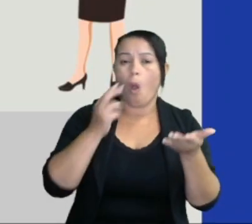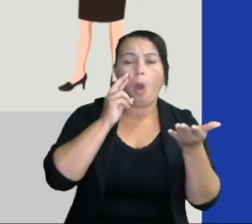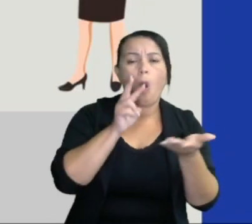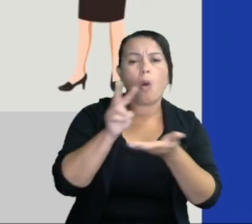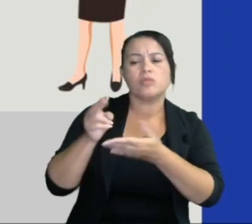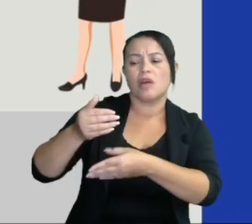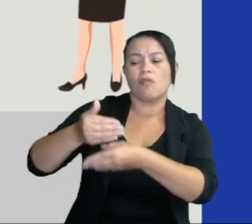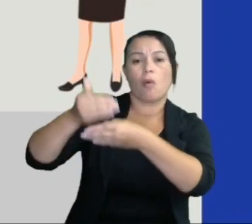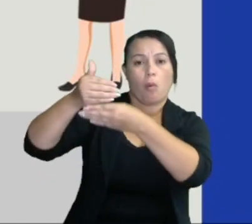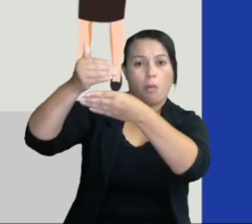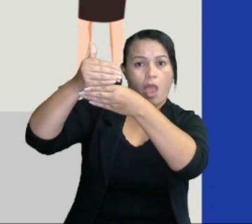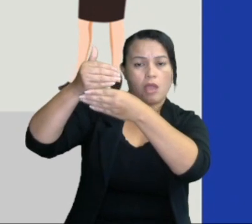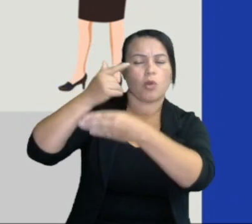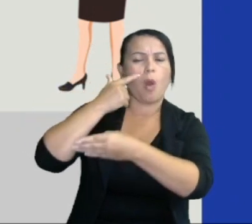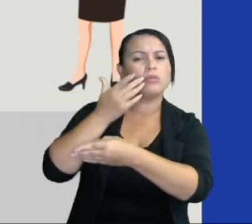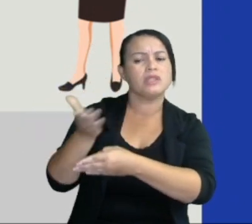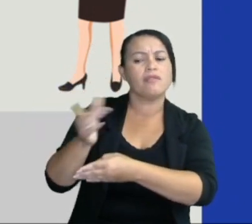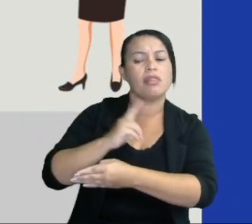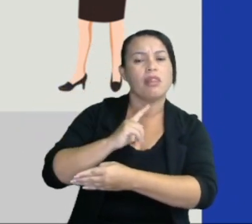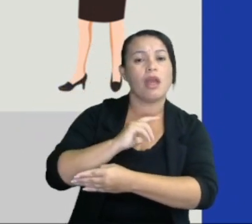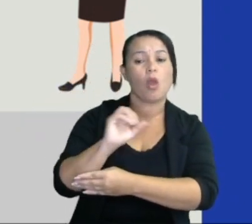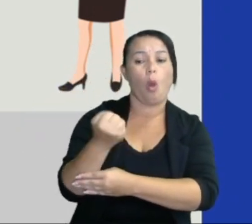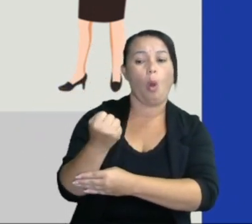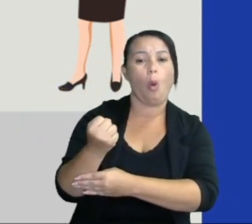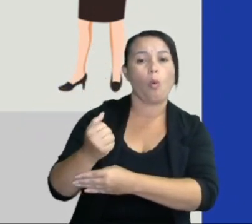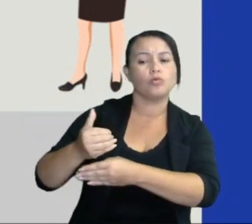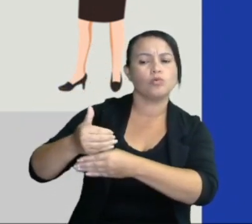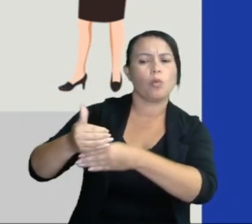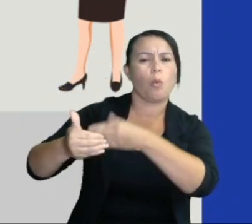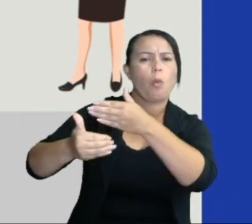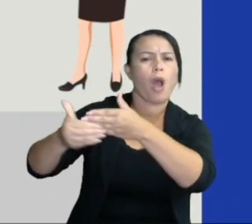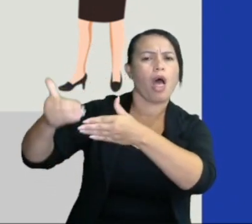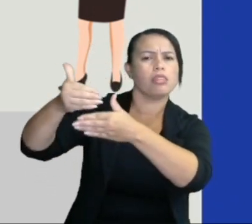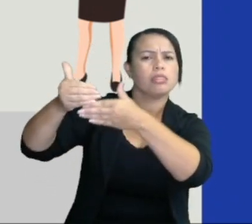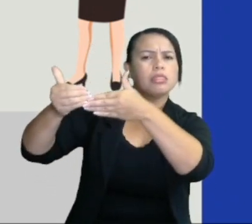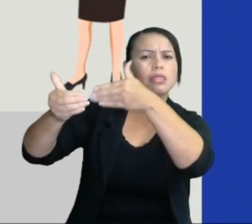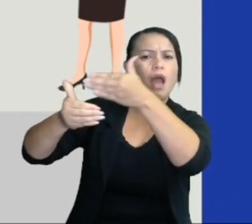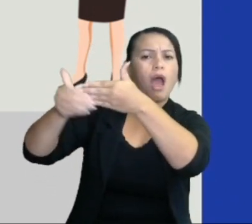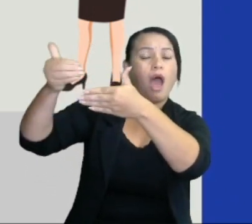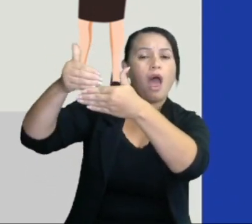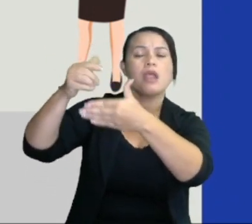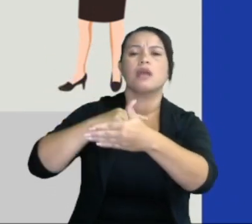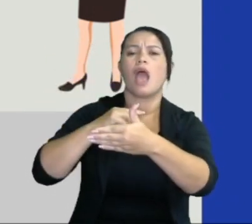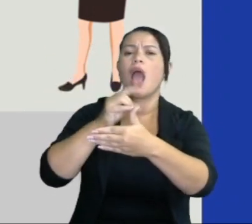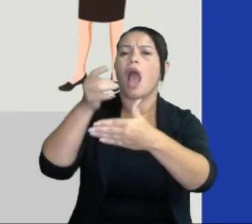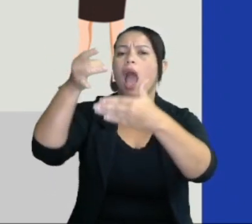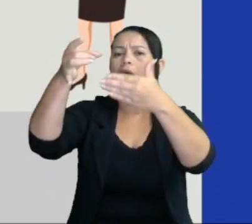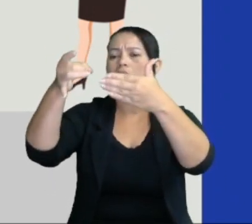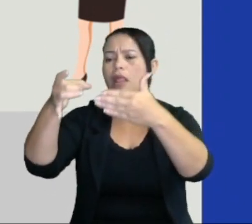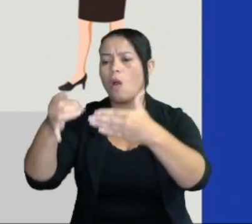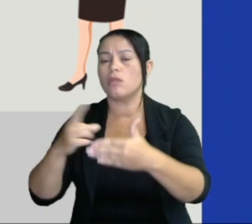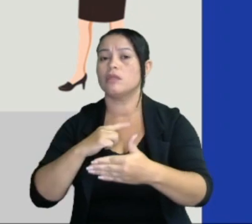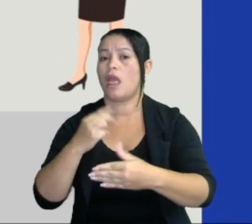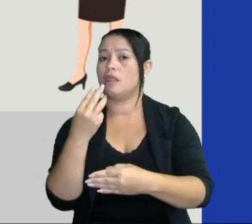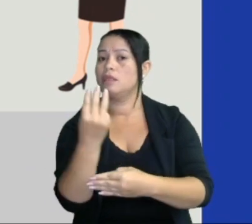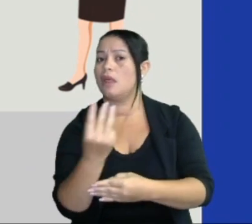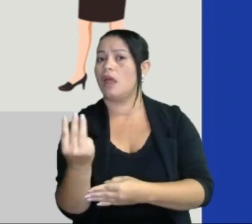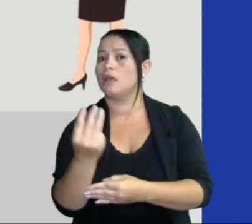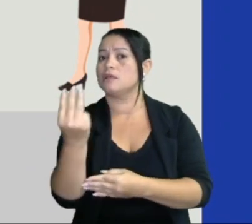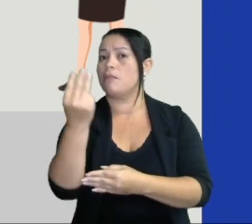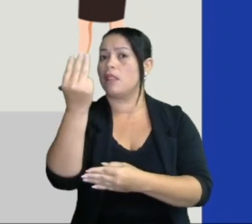Observe o prédio abaixo. Ele tem 8 andares e em cada andar há 3 apartamentos.